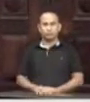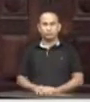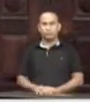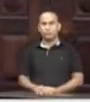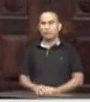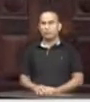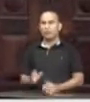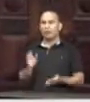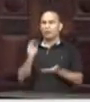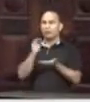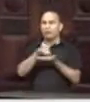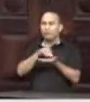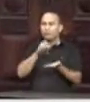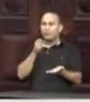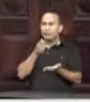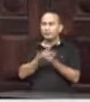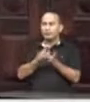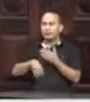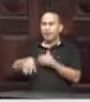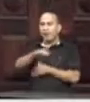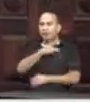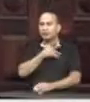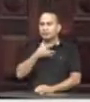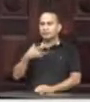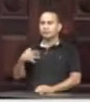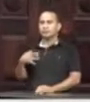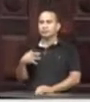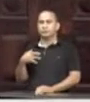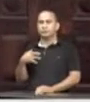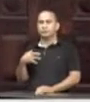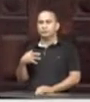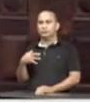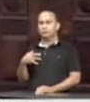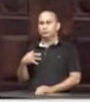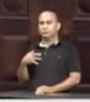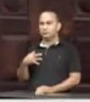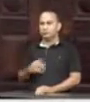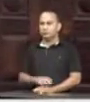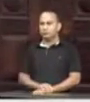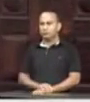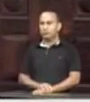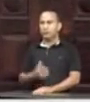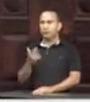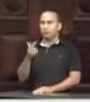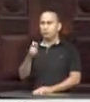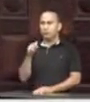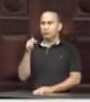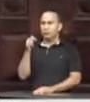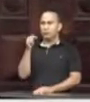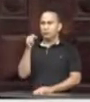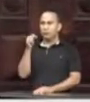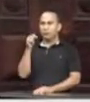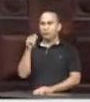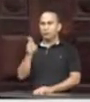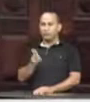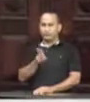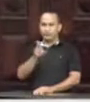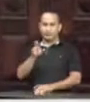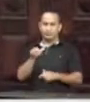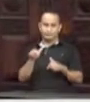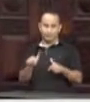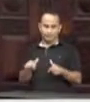a falta de investimento na área da saúde, usa outros fundos. E para terminar,